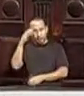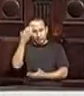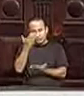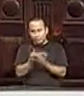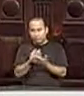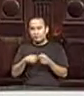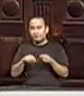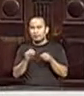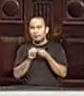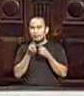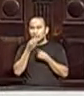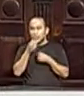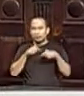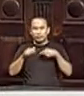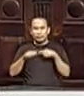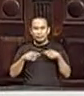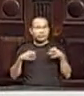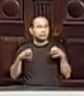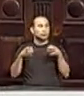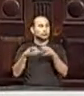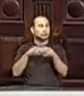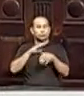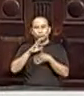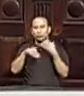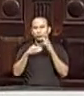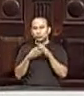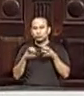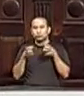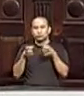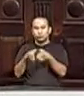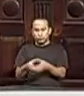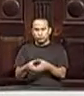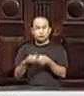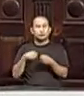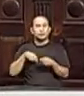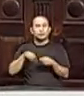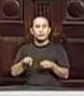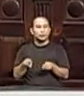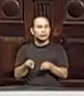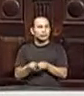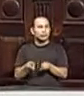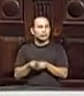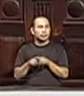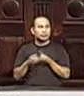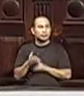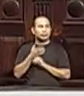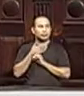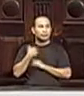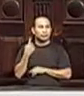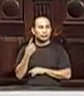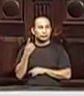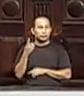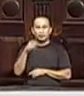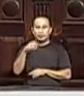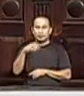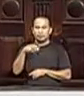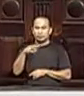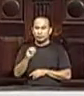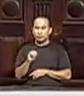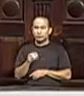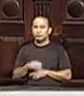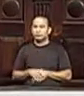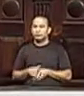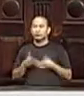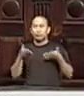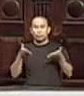um belo trabalho em parceria com todos os órgãos que cuidam e protegem o nosso patrimônio. Senhor presidente,